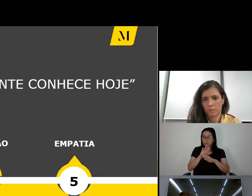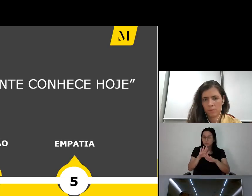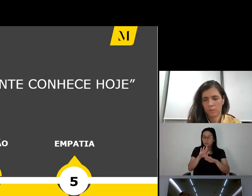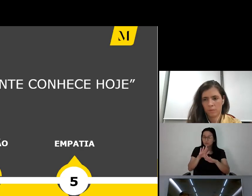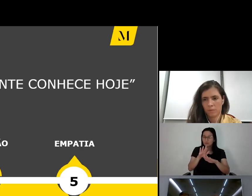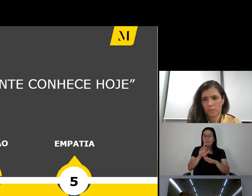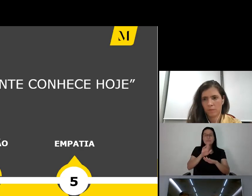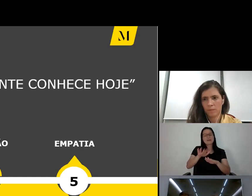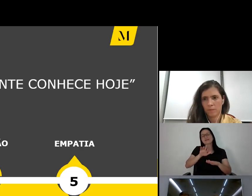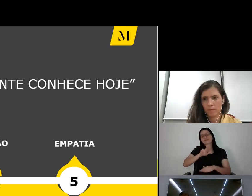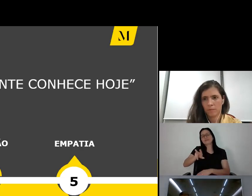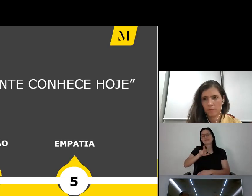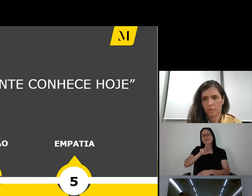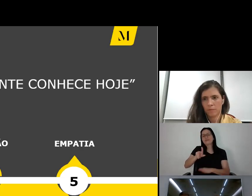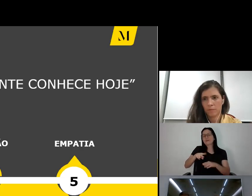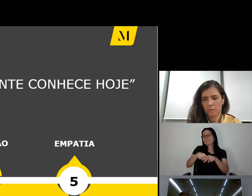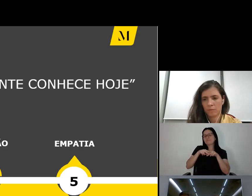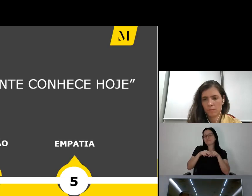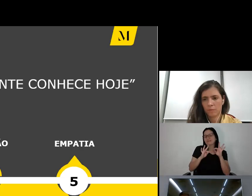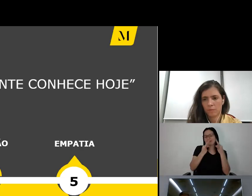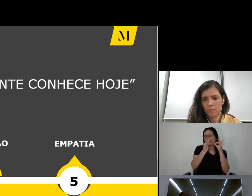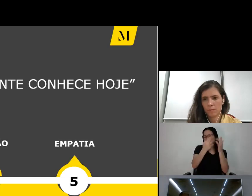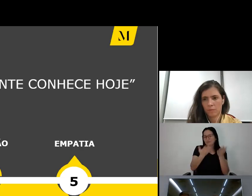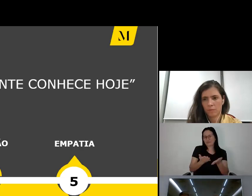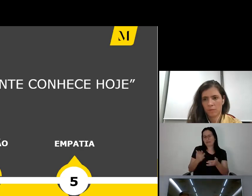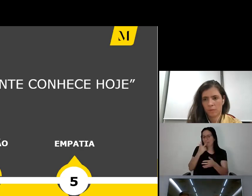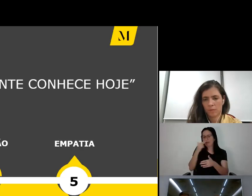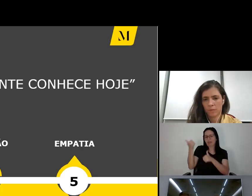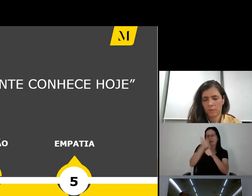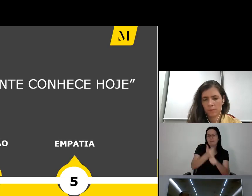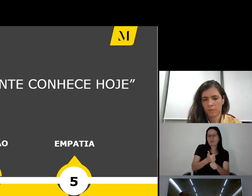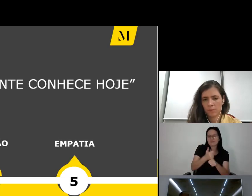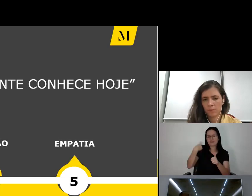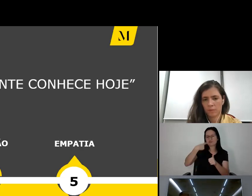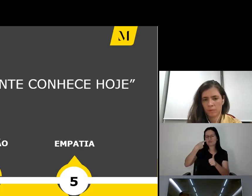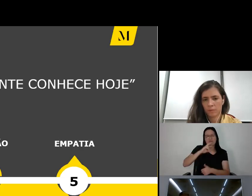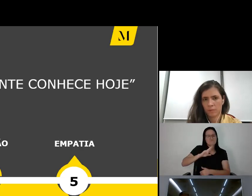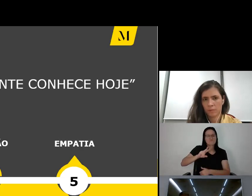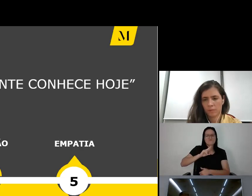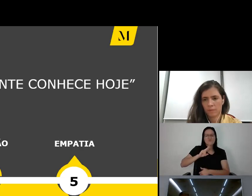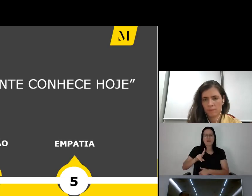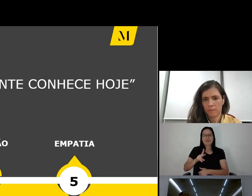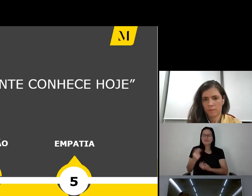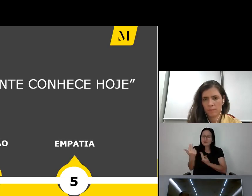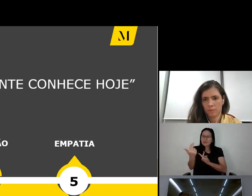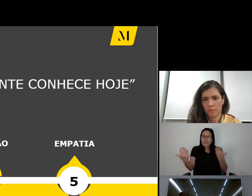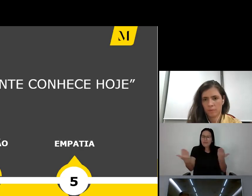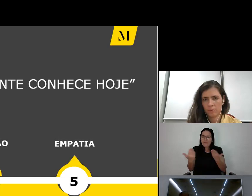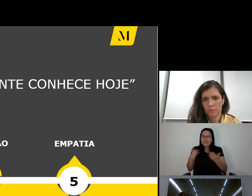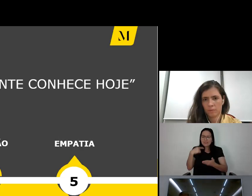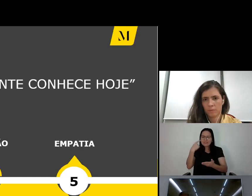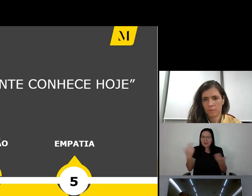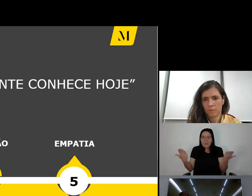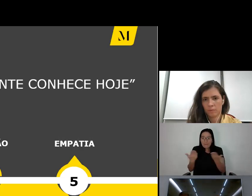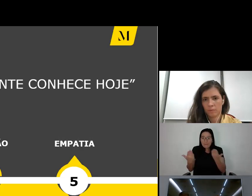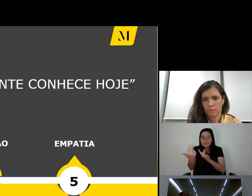em razão da tecnologia que ela vai tomar o lugar de alguém. Na verdade, ele não vai mais existir como a gente conhece hoje. O advogado